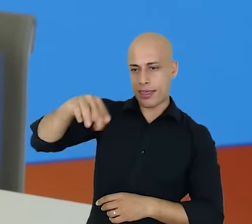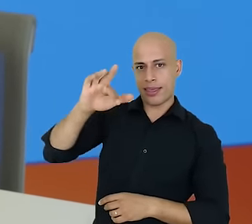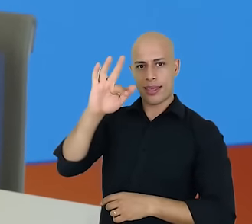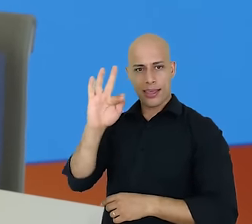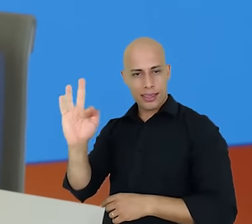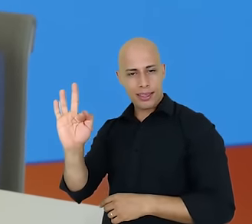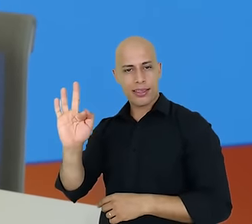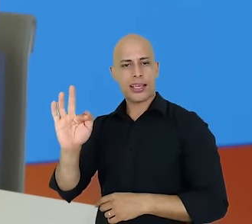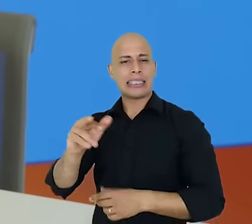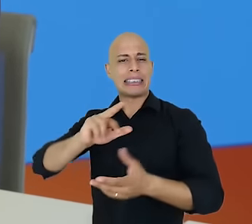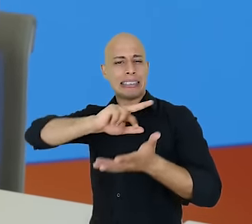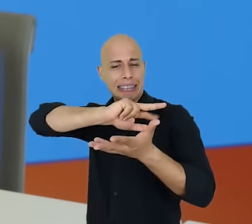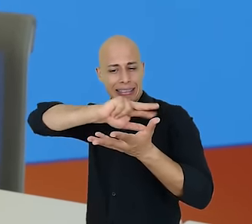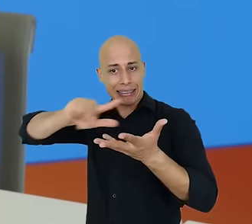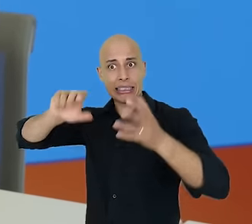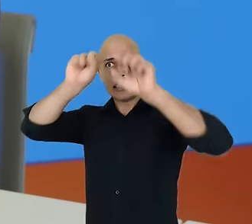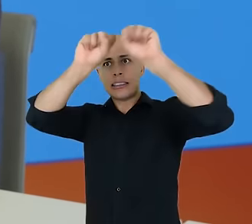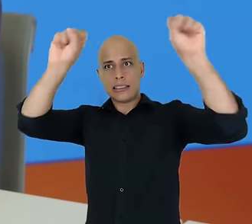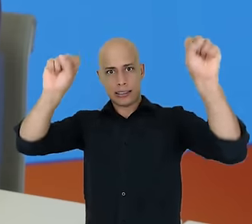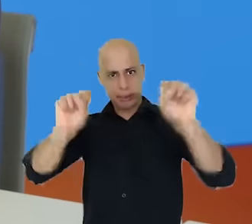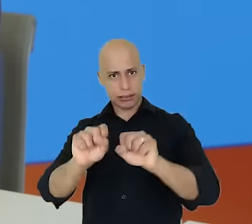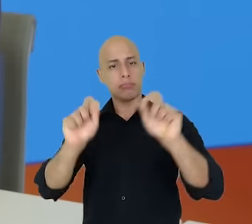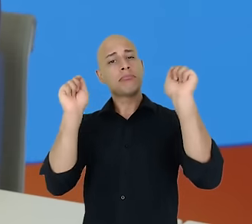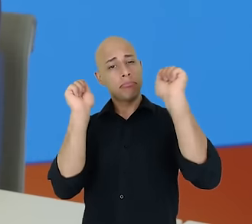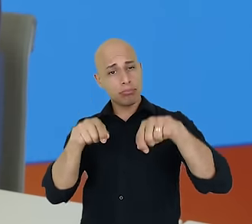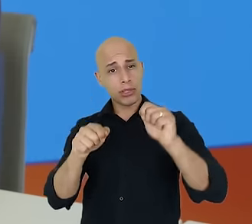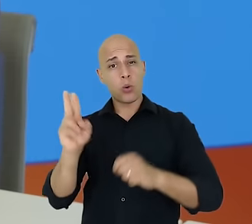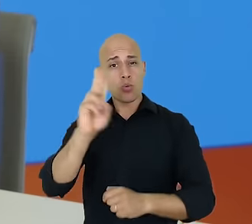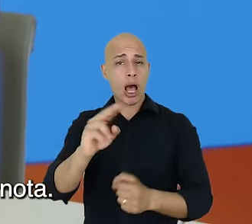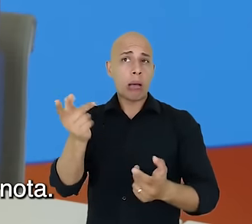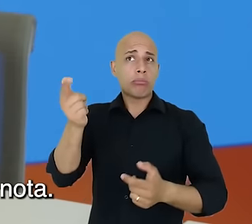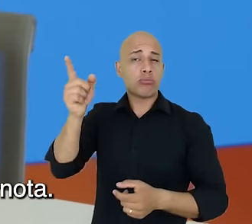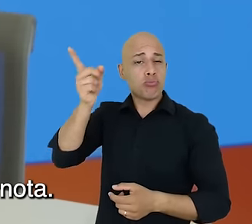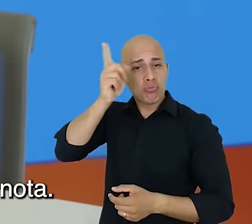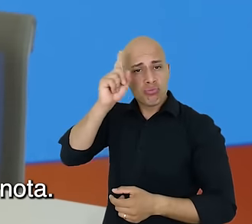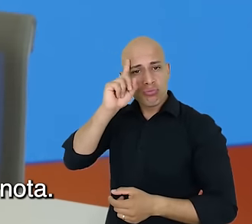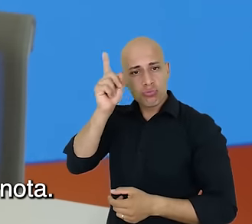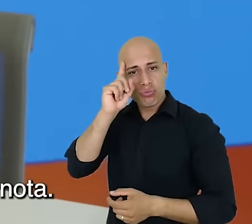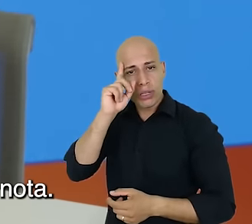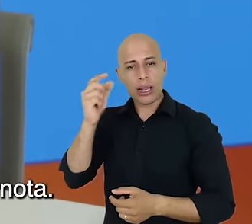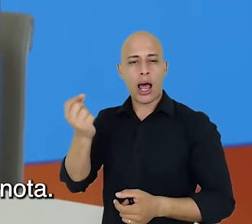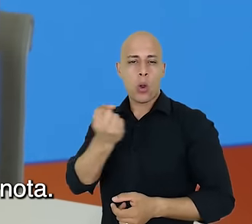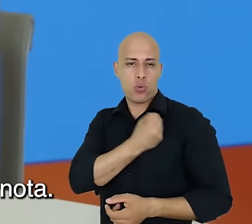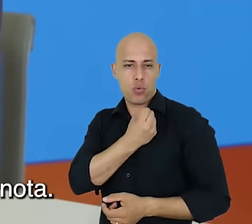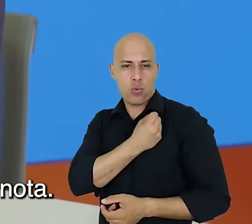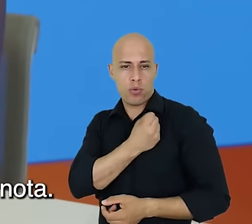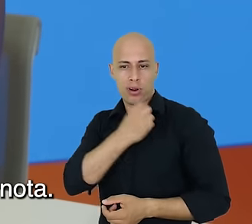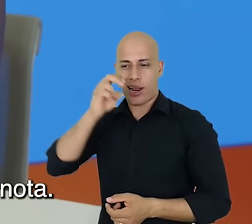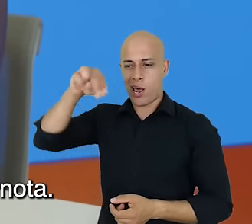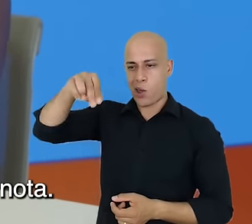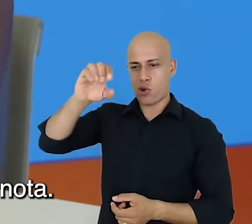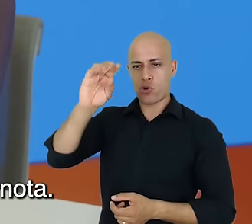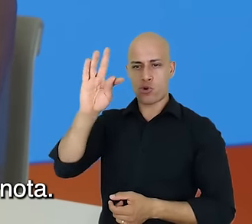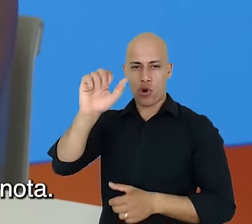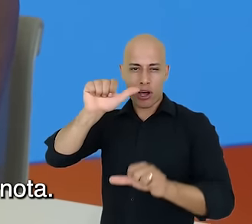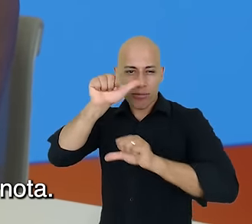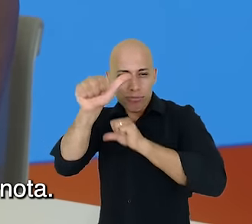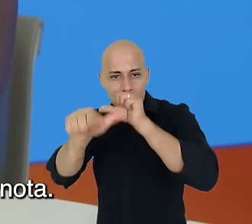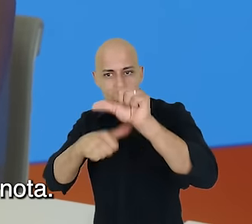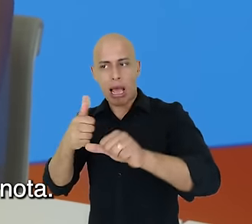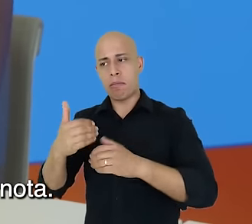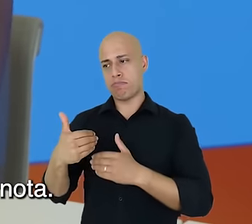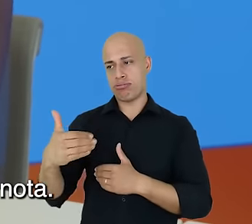lado também positivo desse sistema você pode usar ele pode usar um outro qualquer no dia a dia você vem só altera o número da nota e dá para dar andamento na emissão da